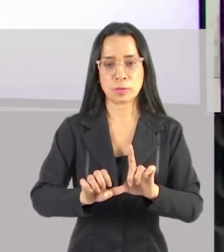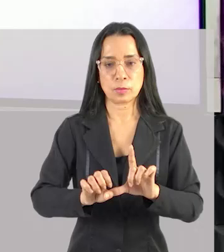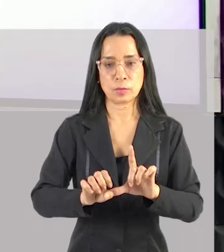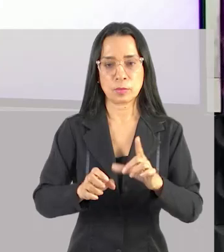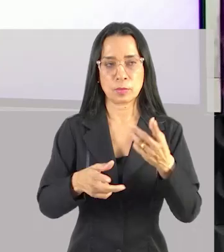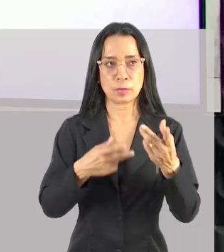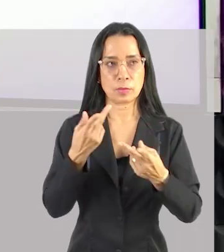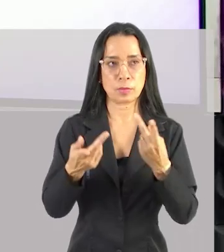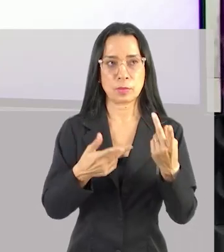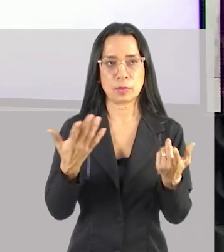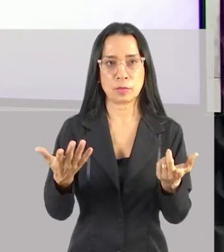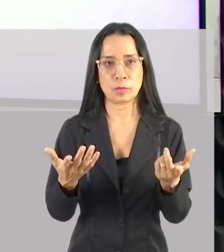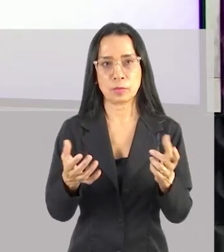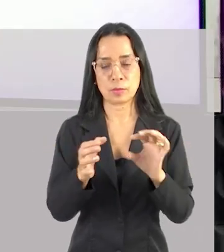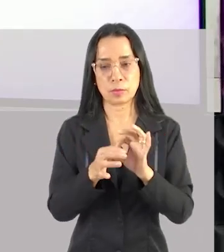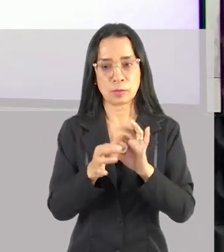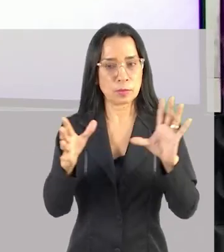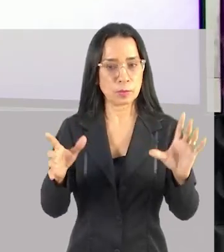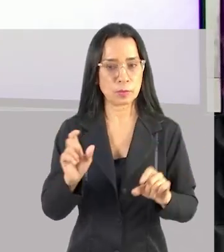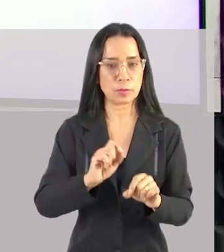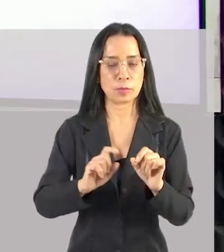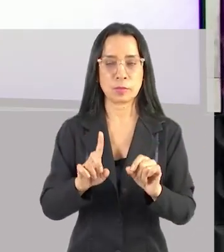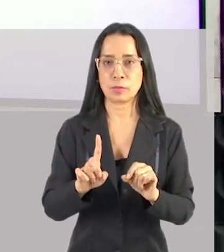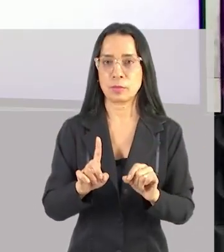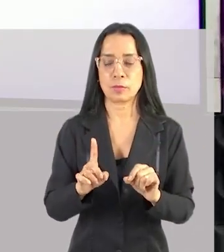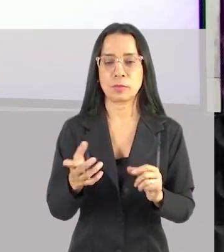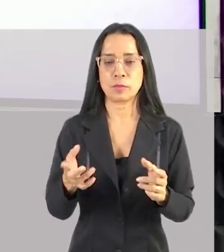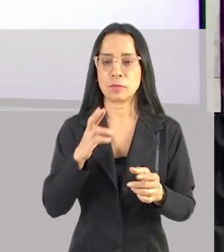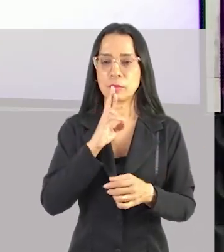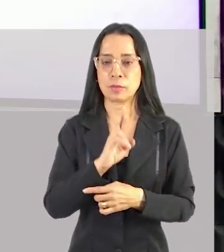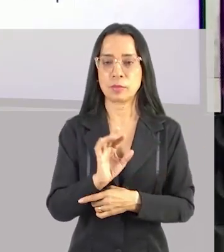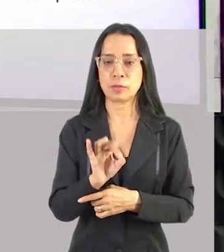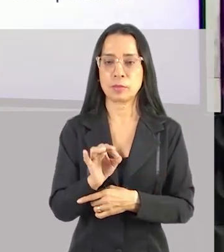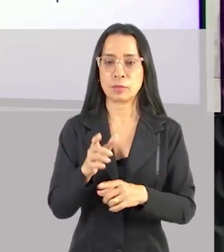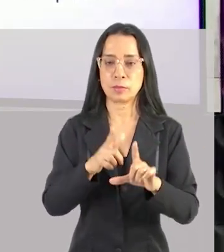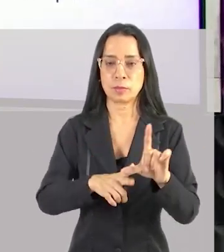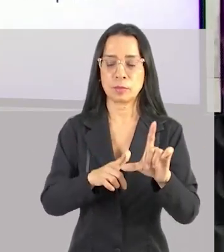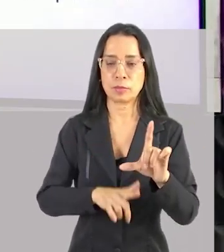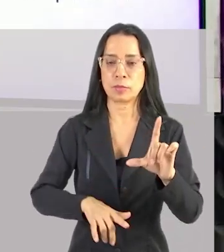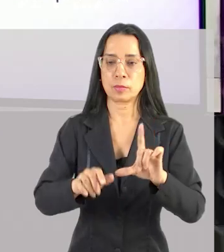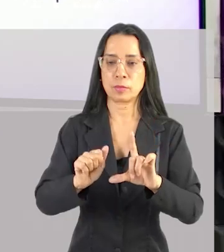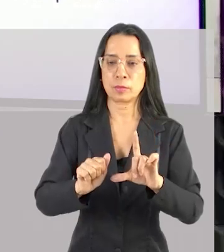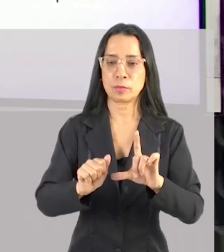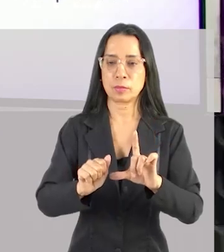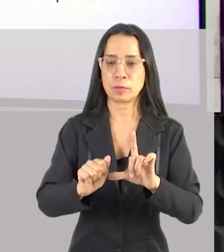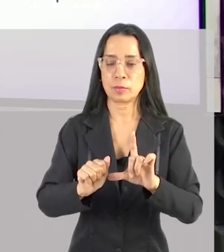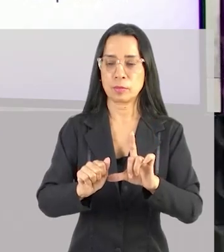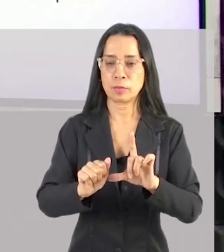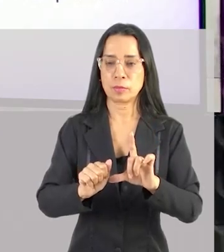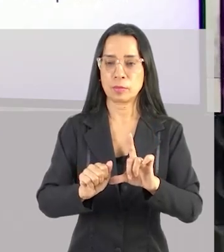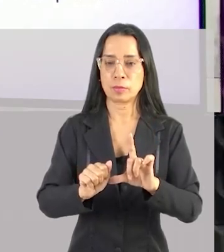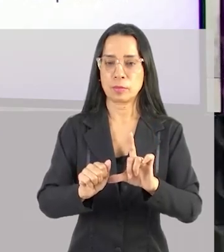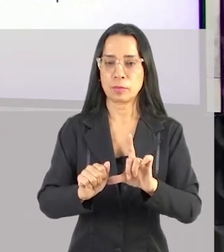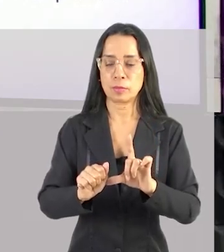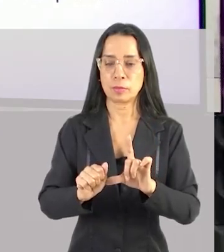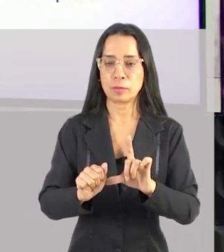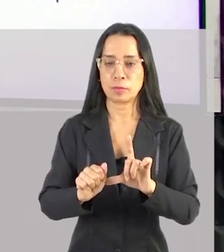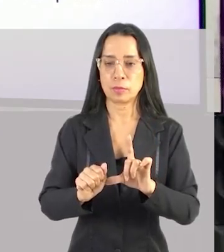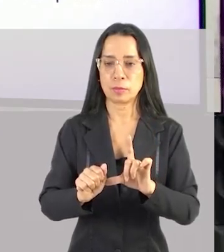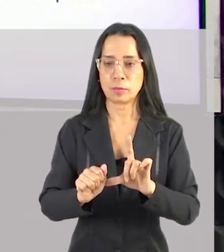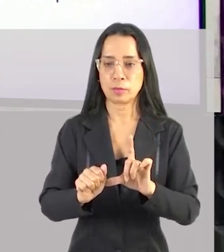como eu falei, não necessariamente democrático, né? Então, a resposta correta é a letra A. Conduta definida pela